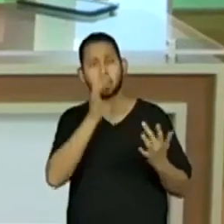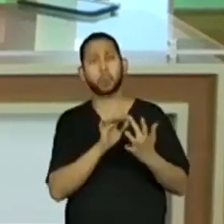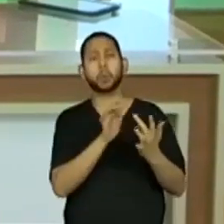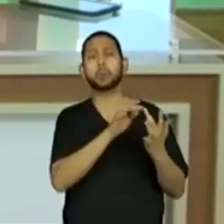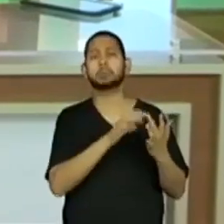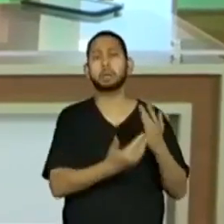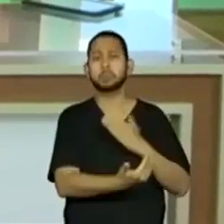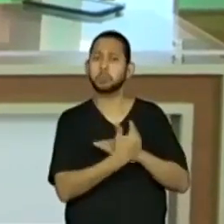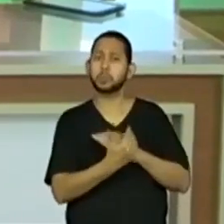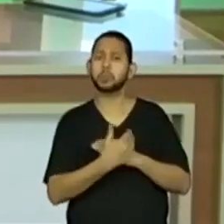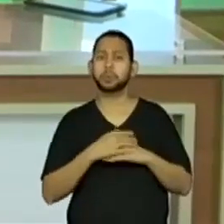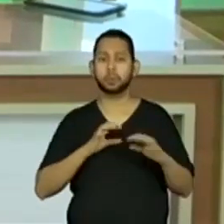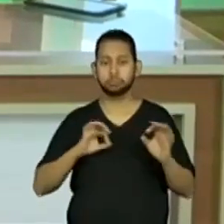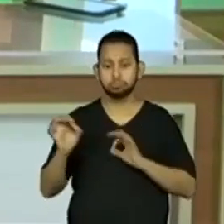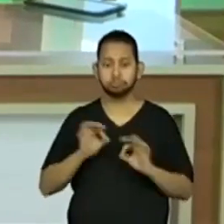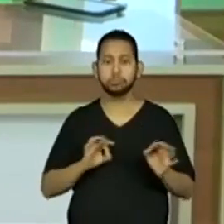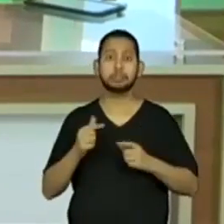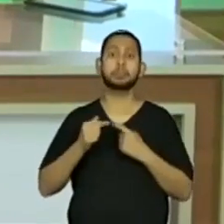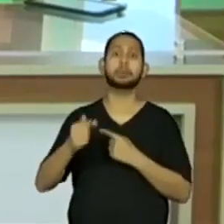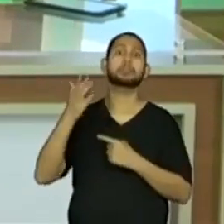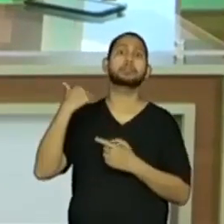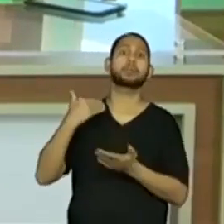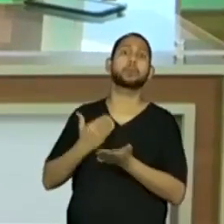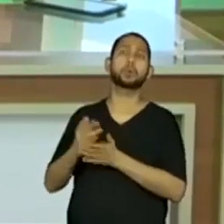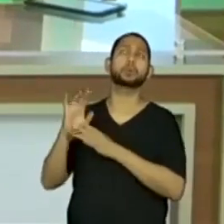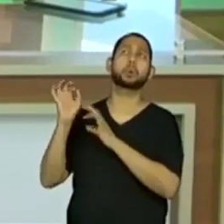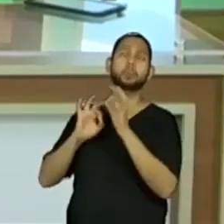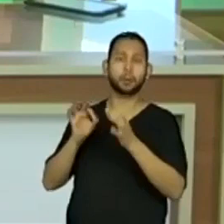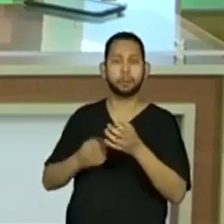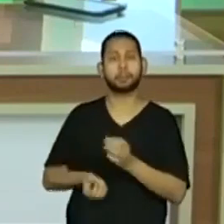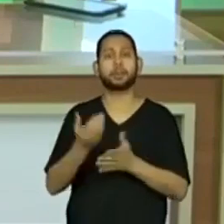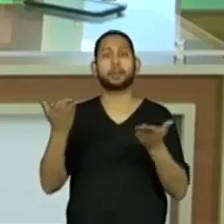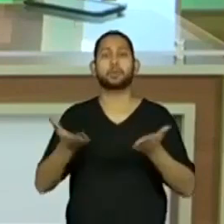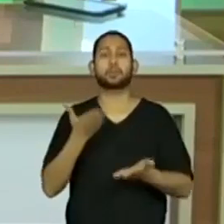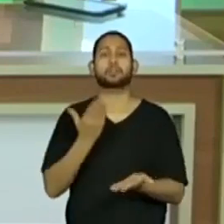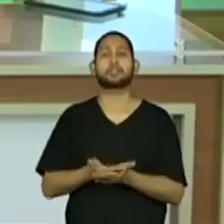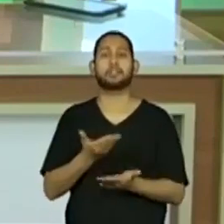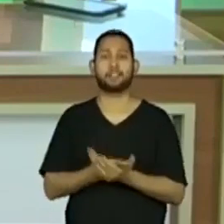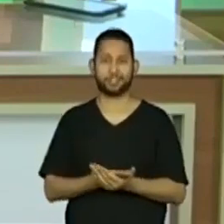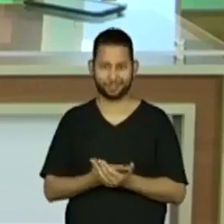vem se mobilizando desde a semana passada para a produção dessa aula.